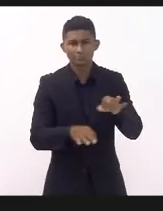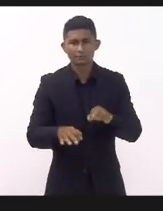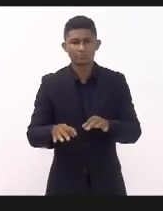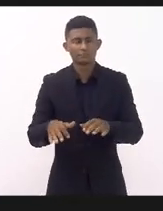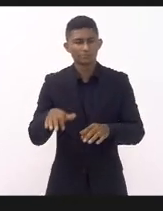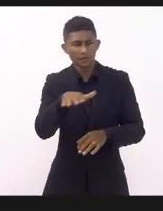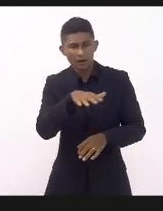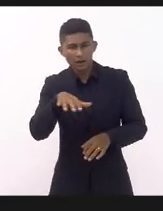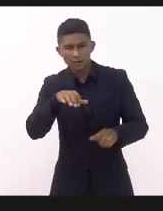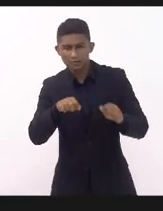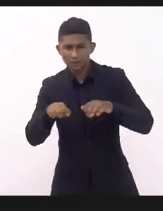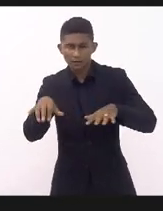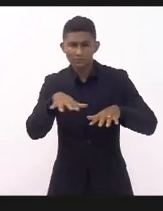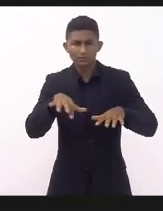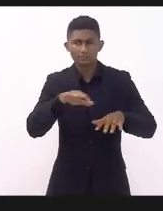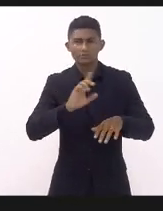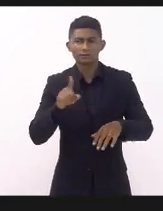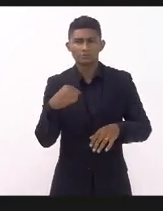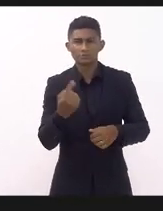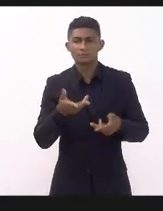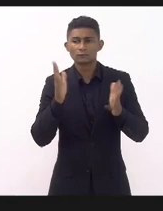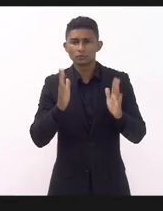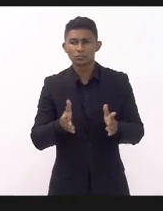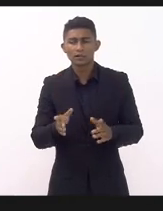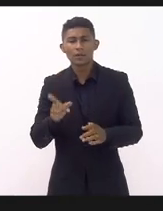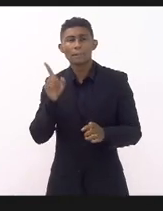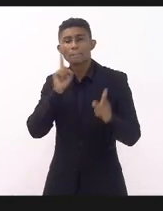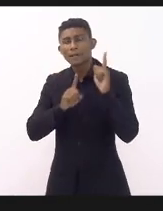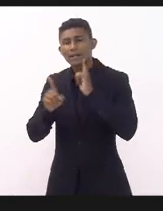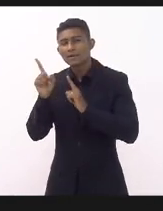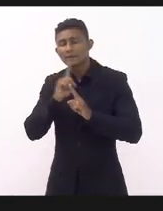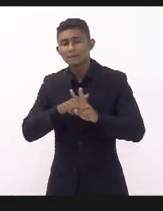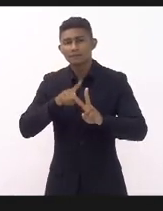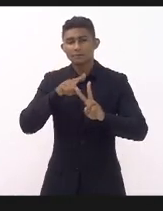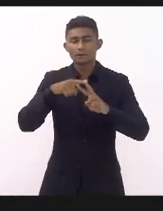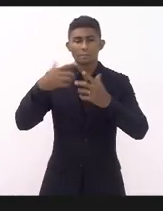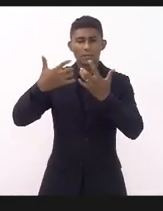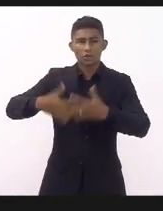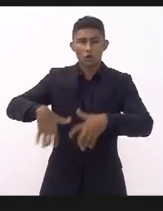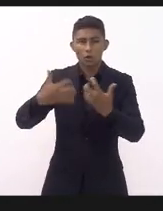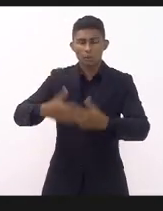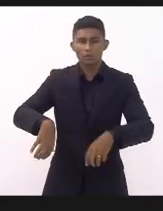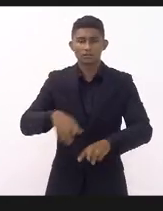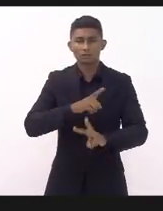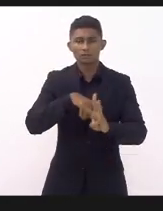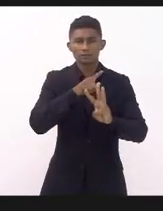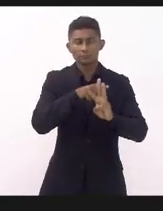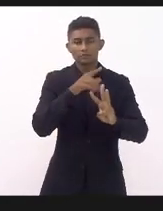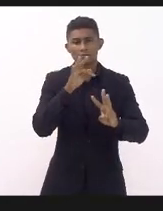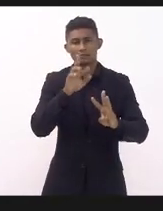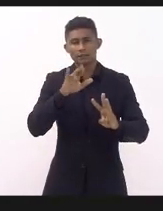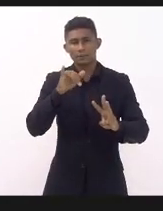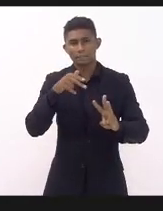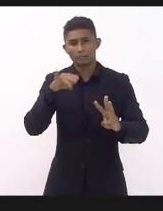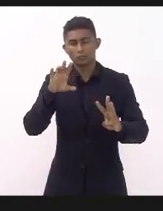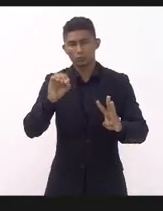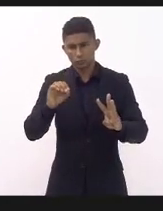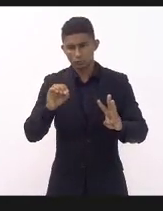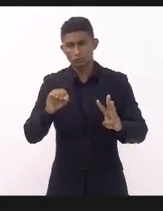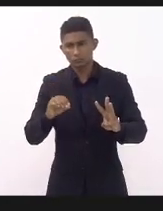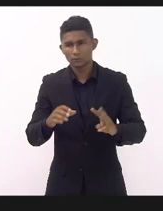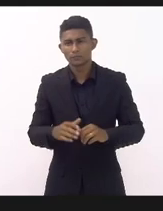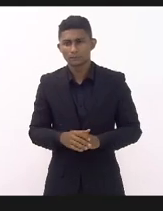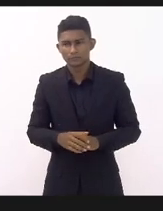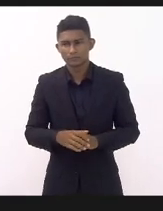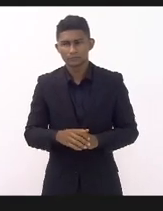Então, passamos, né, por Maricá, por Petrópolis, por Friburgo, acabei de sair, passamos a